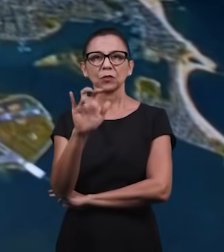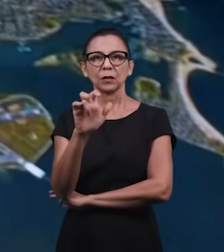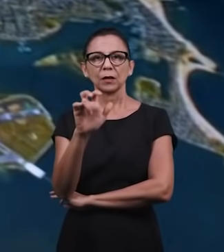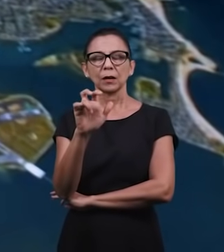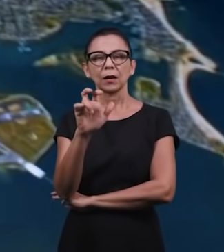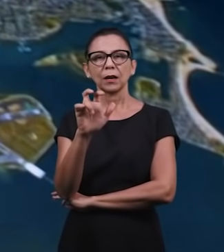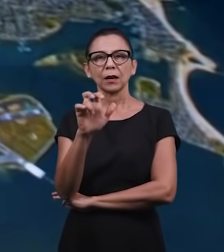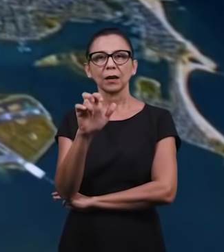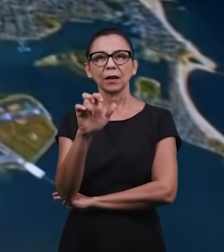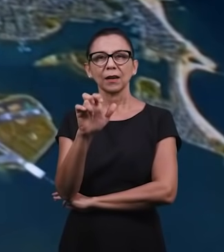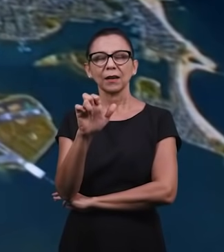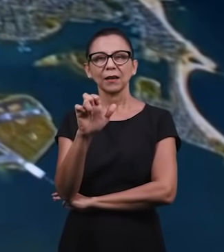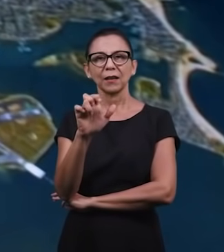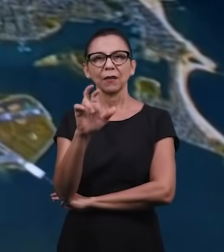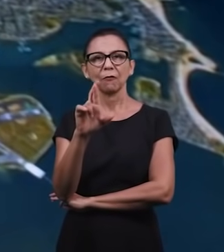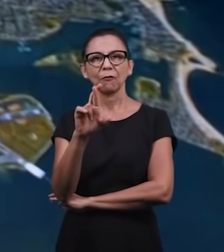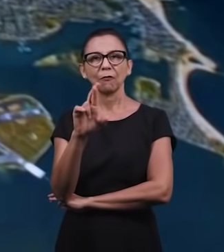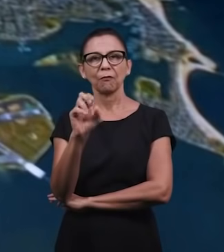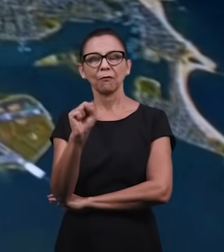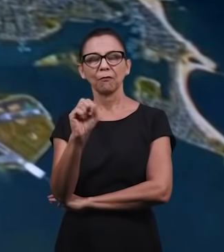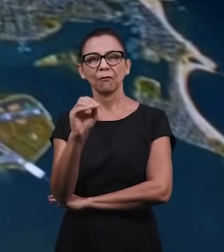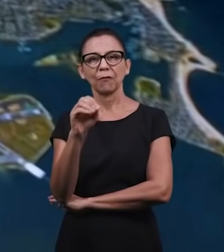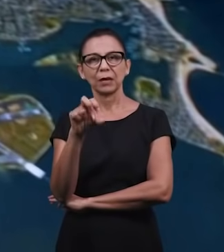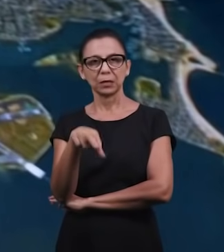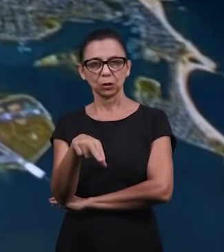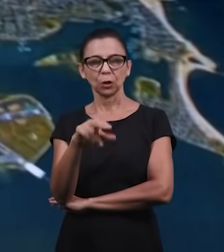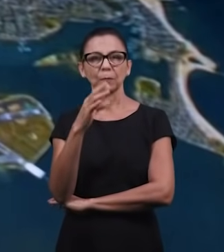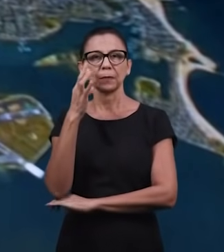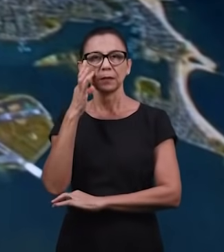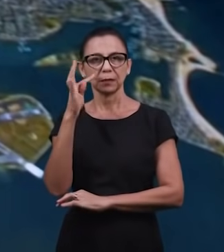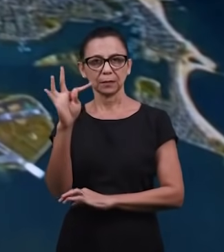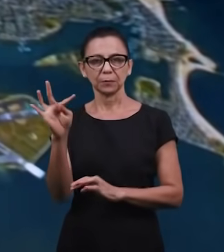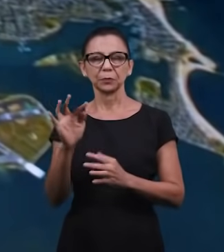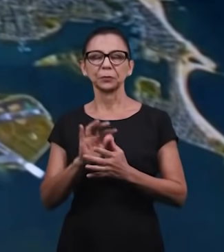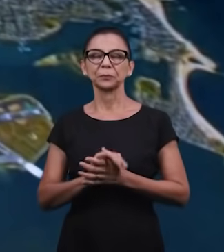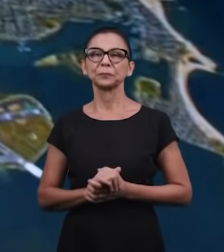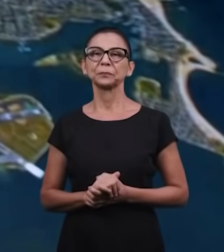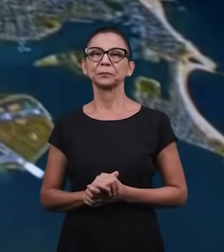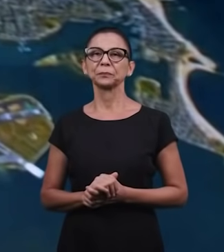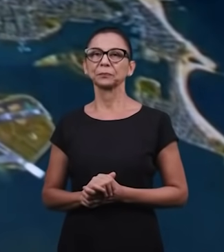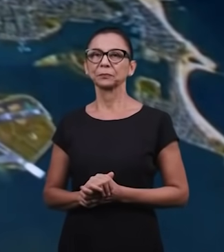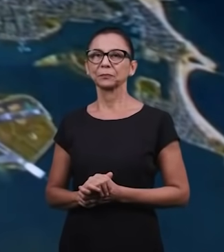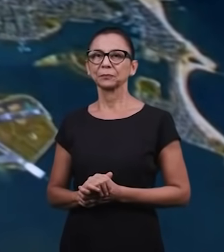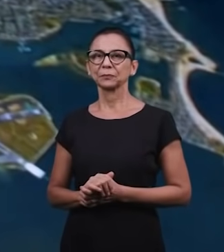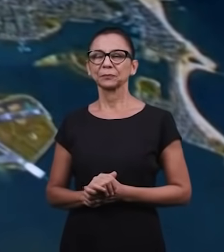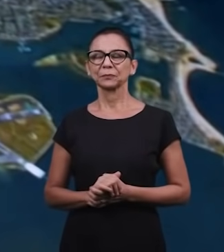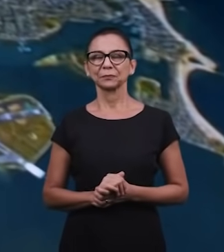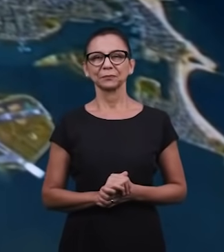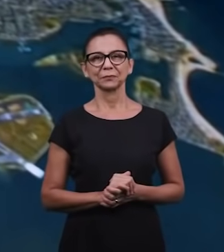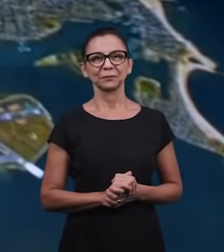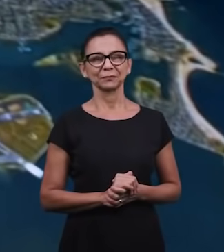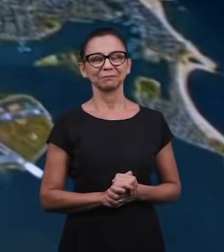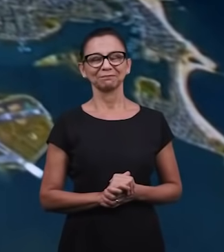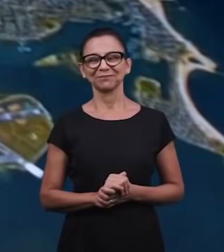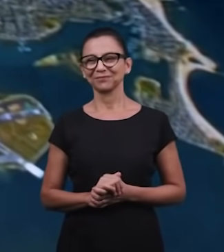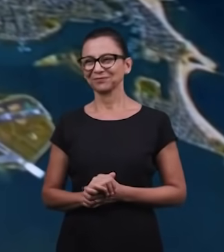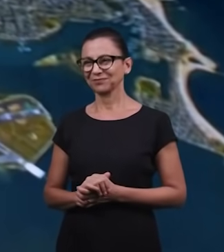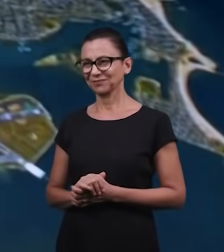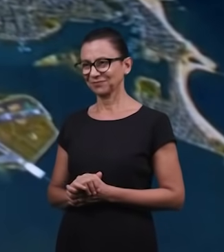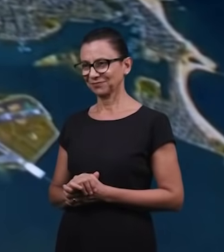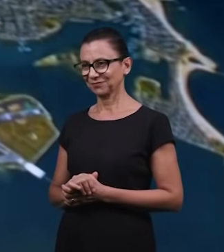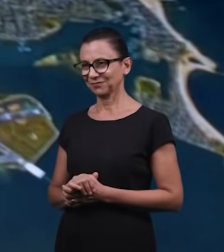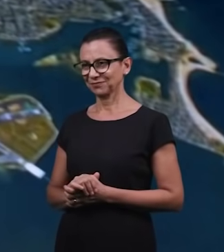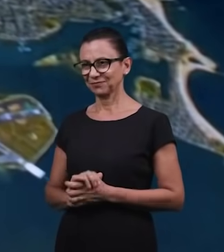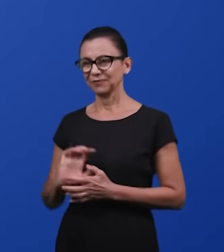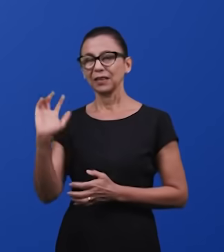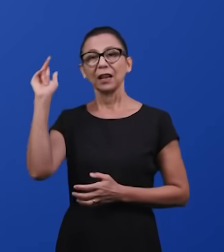O Jefferson vai nos dar um testemunho também relacionado com a Escola Bíblica Dominical. Jefferson, eu quero cumprimentá-lo, companheiro, com a paz do